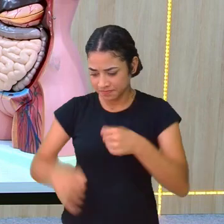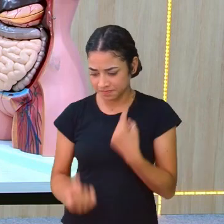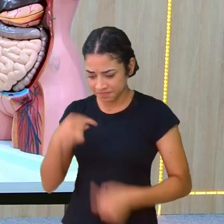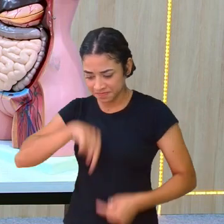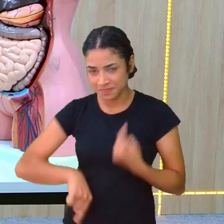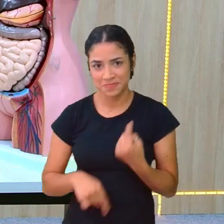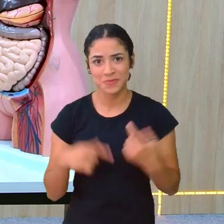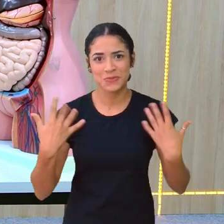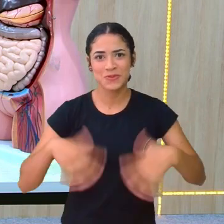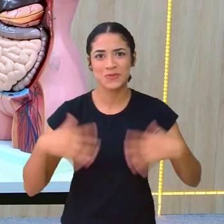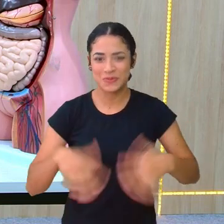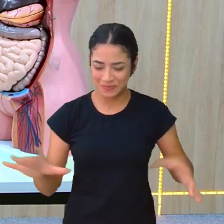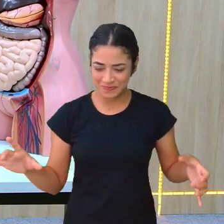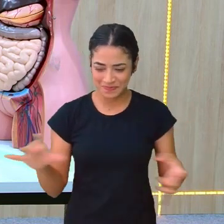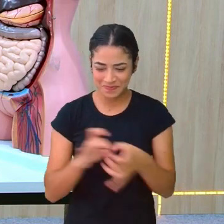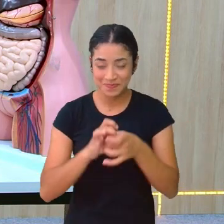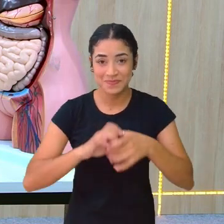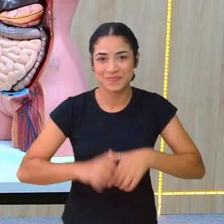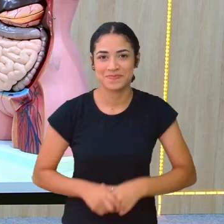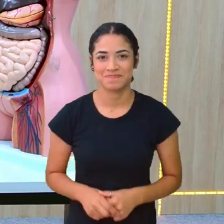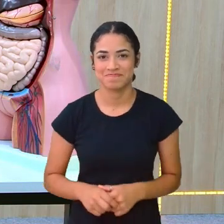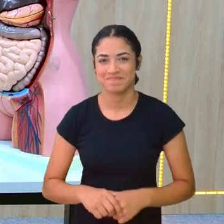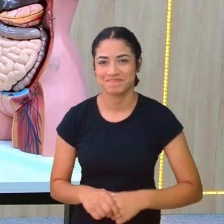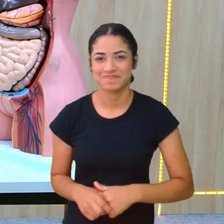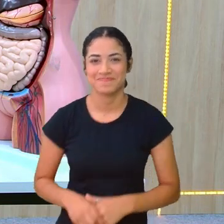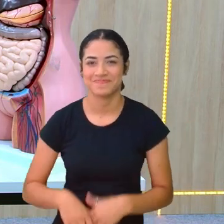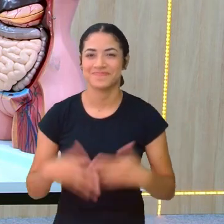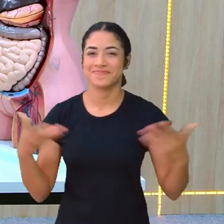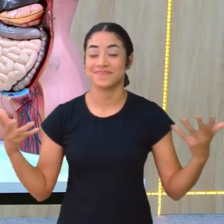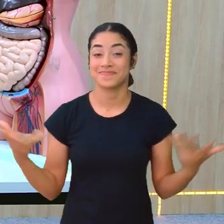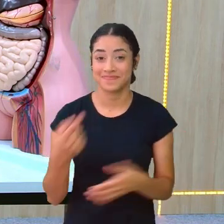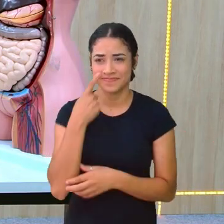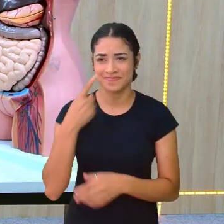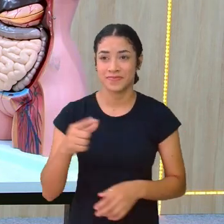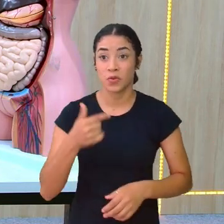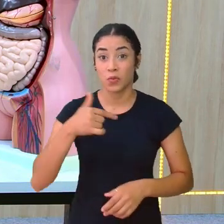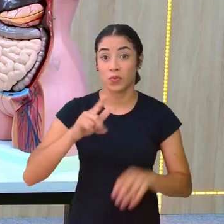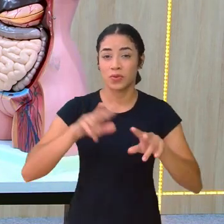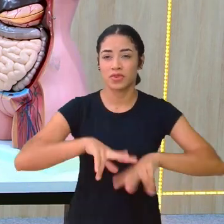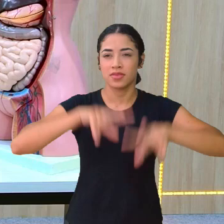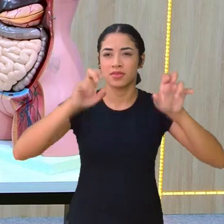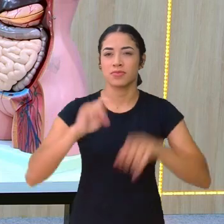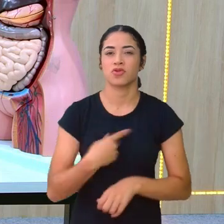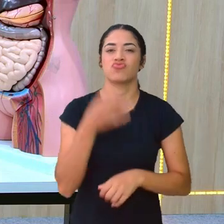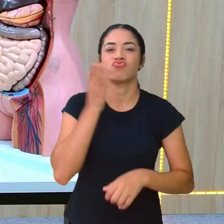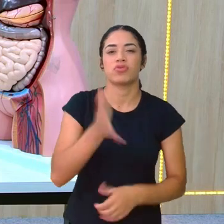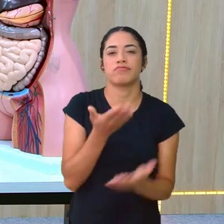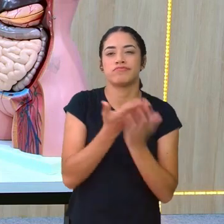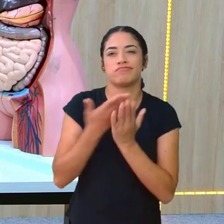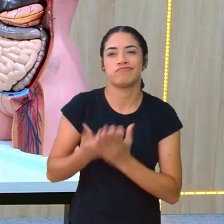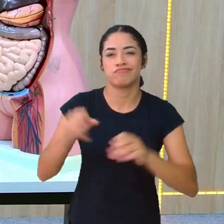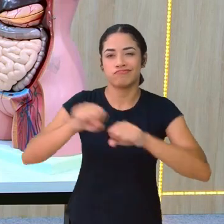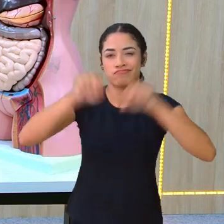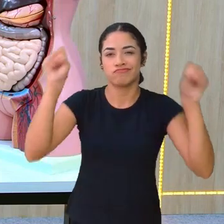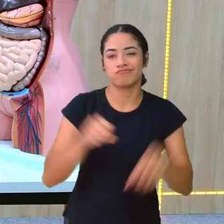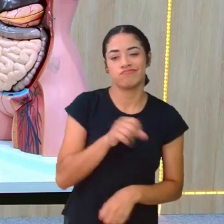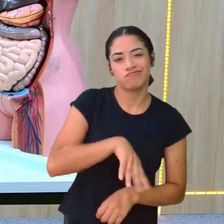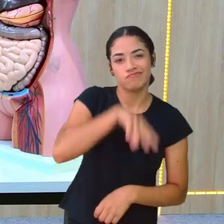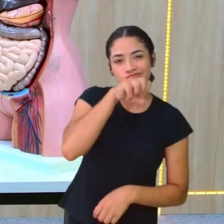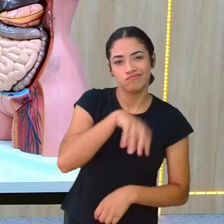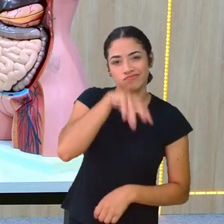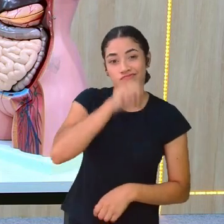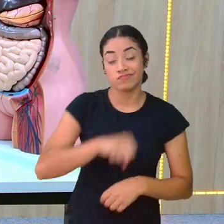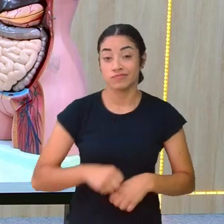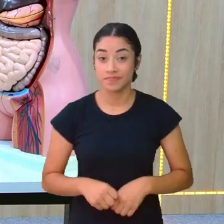nosso questionamento de hoje. Então, a gente está vendo aí que foi outro tema já trabalhado, nós já estudamos o sistema respiratório